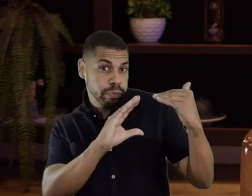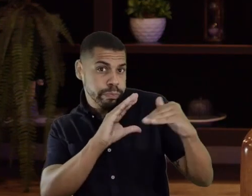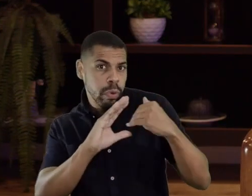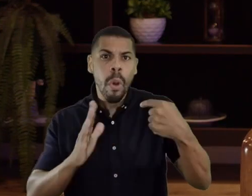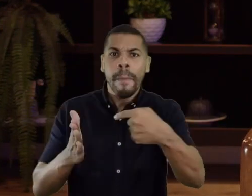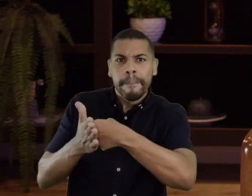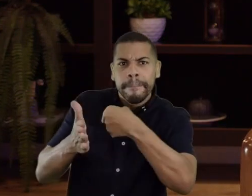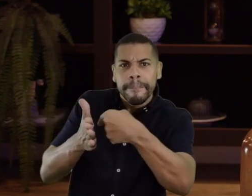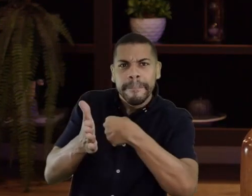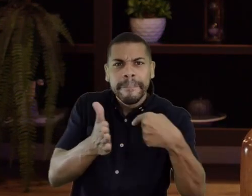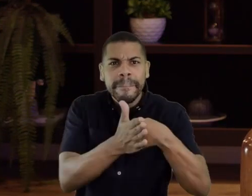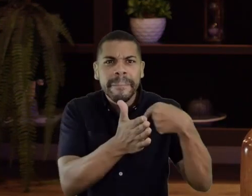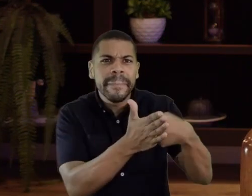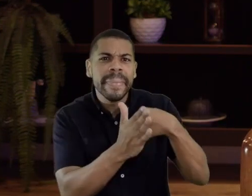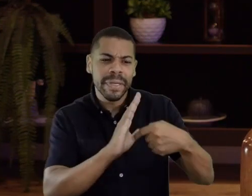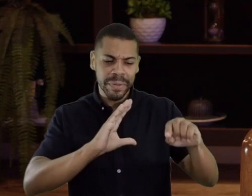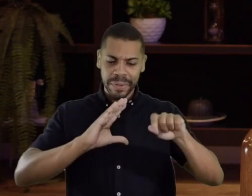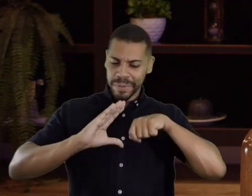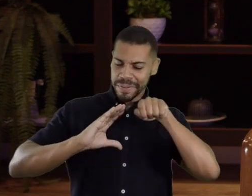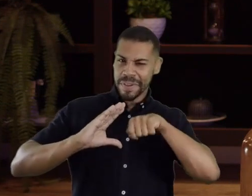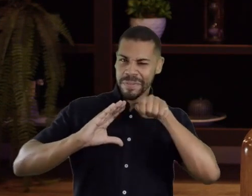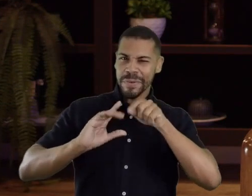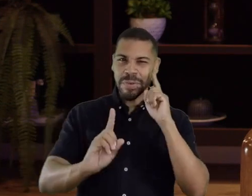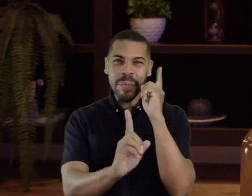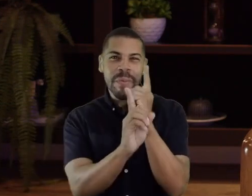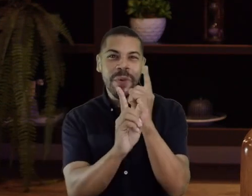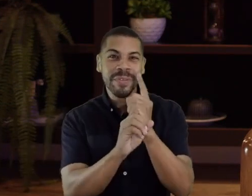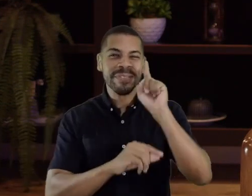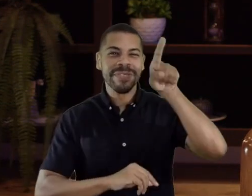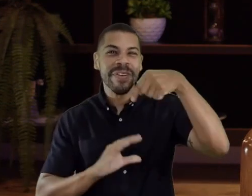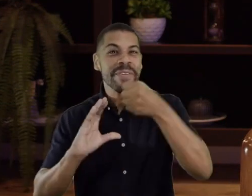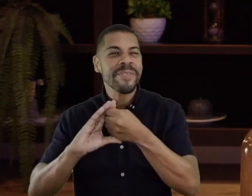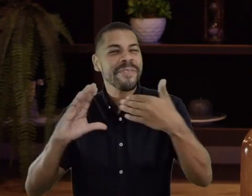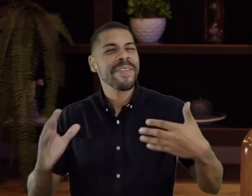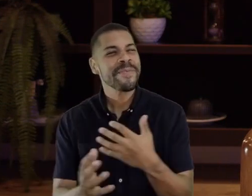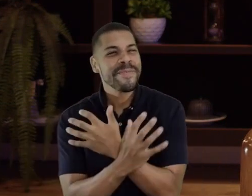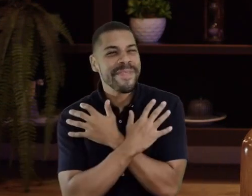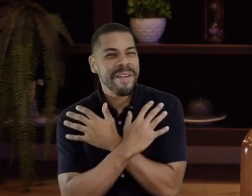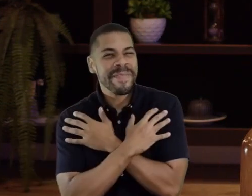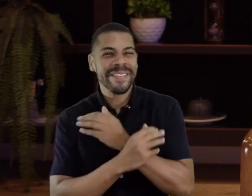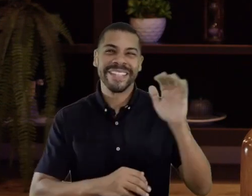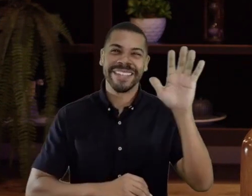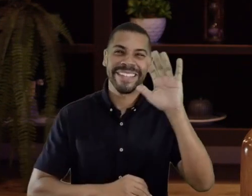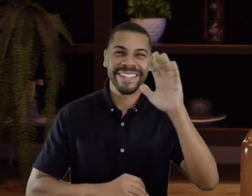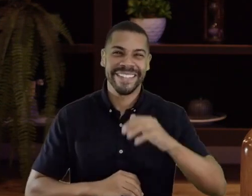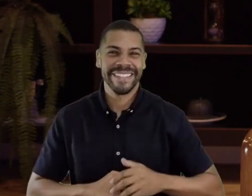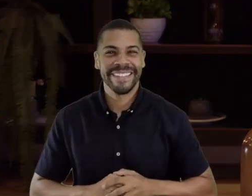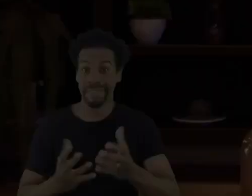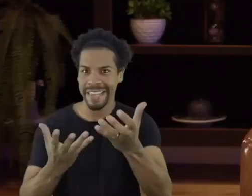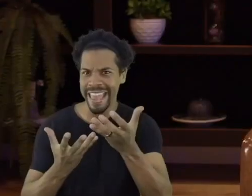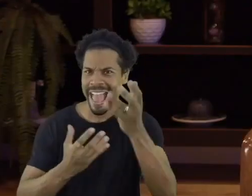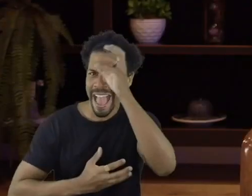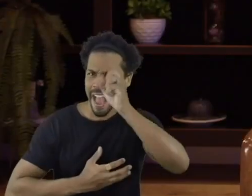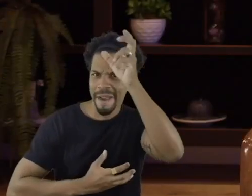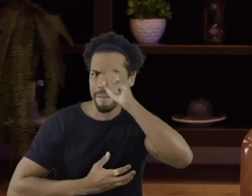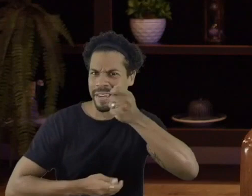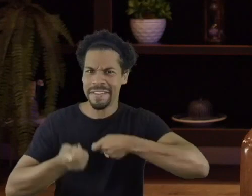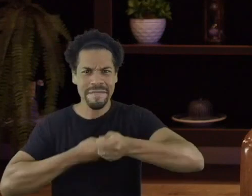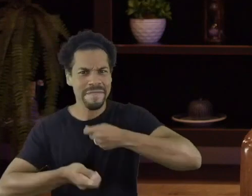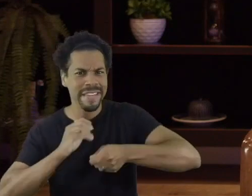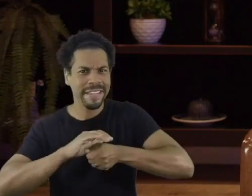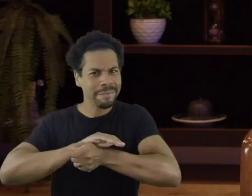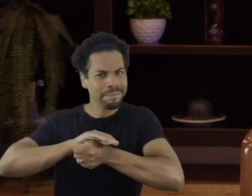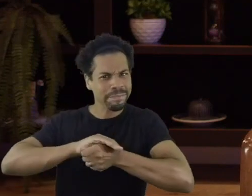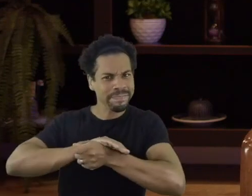Então coloque aí o seus comentários aqui embaixo no vídeo e a gente se encontra no próximo conteúdo um grande abraço tchau tchau Você quer aprender